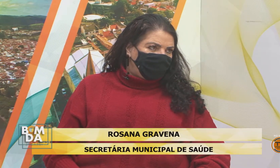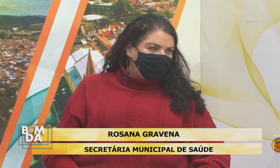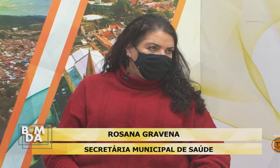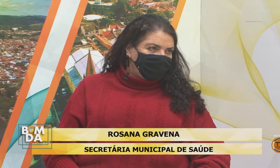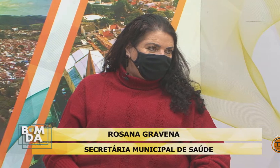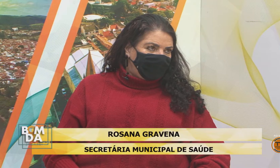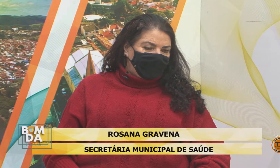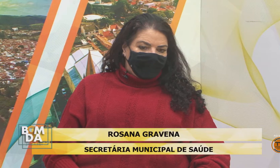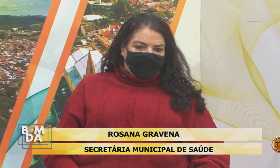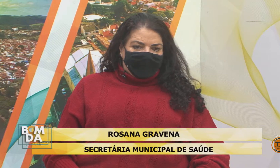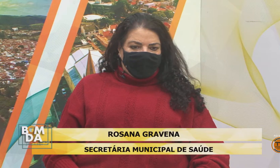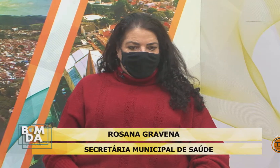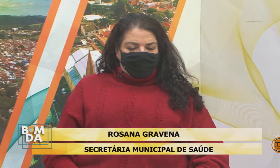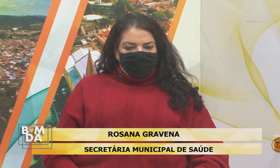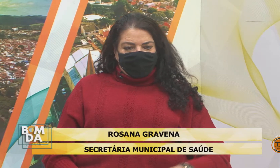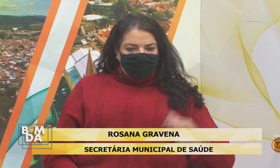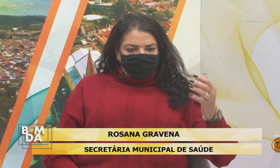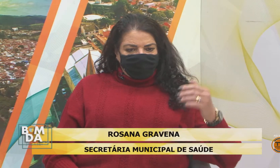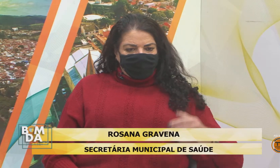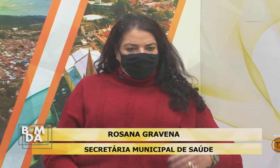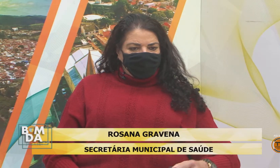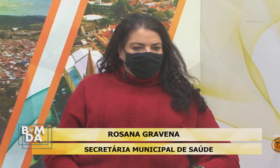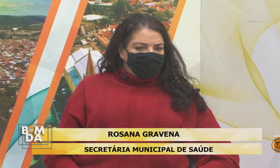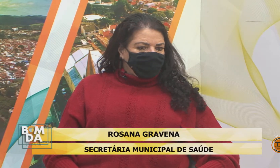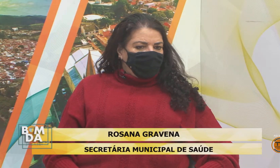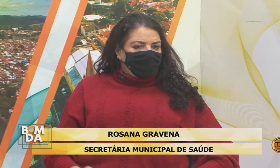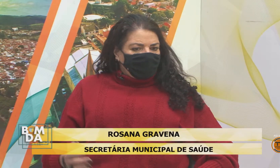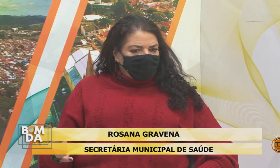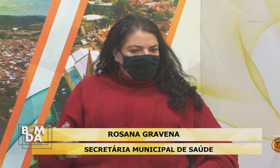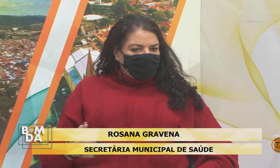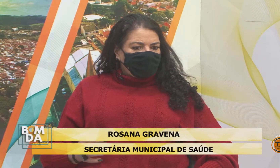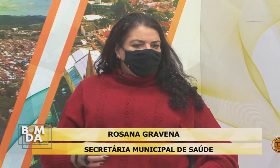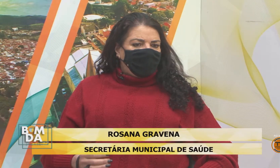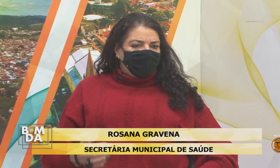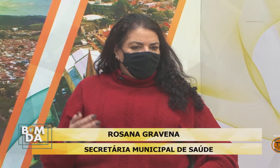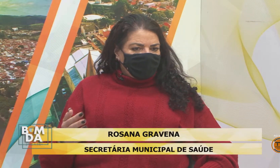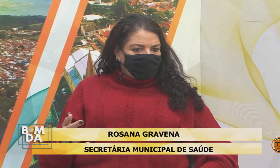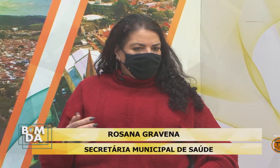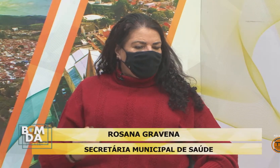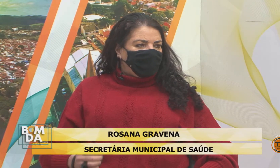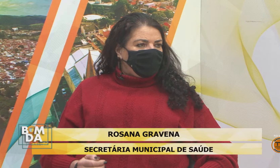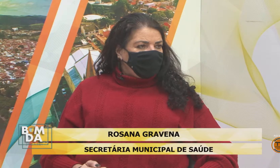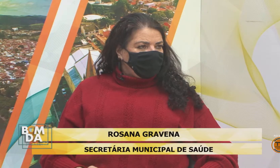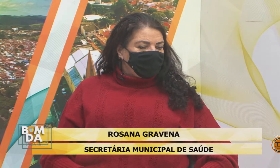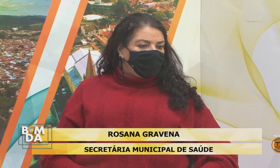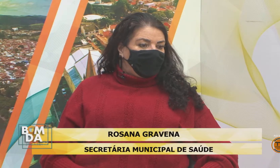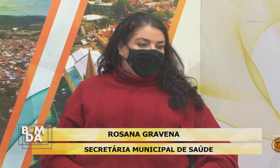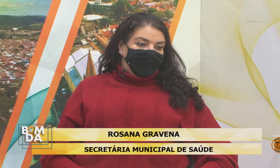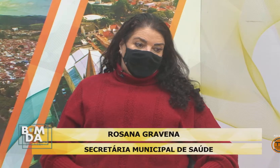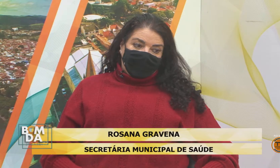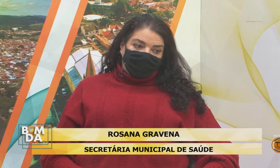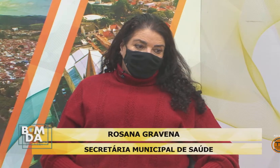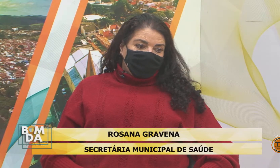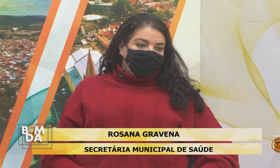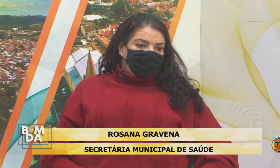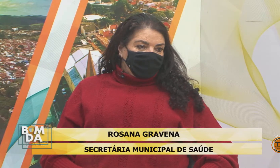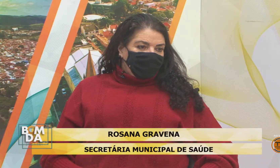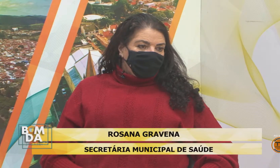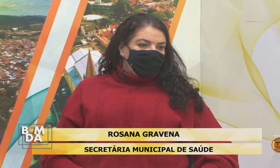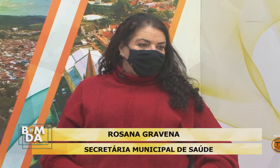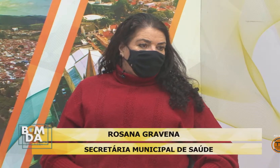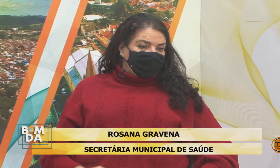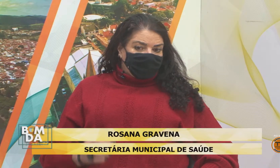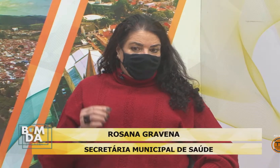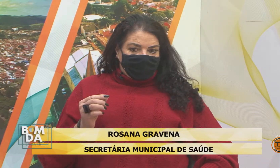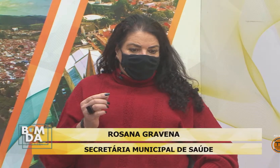outros países, né? Principalmente vindo pela Venezuela, alguns casos da África, da Índia, né? E a gente